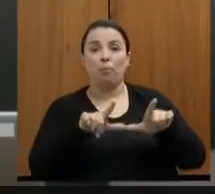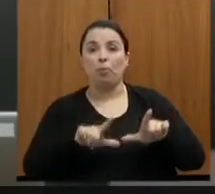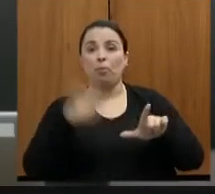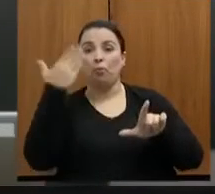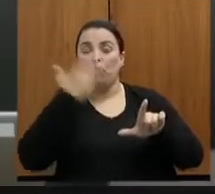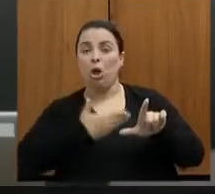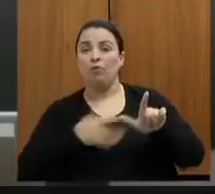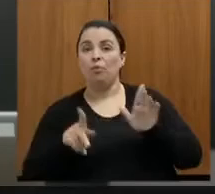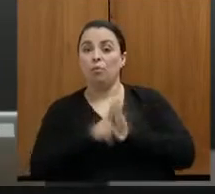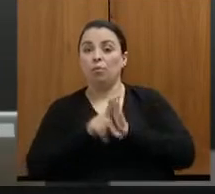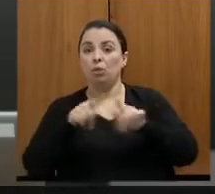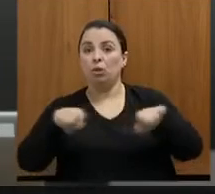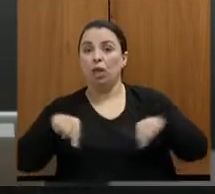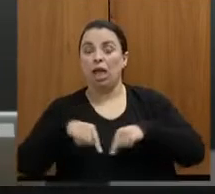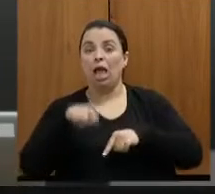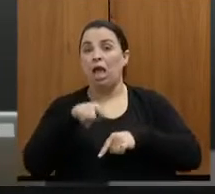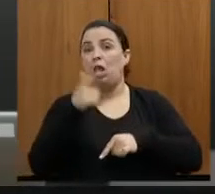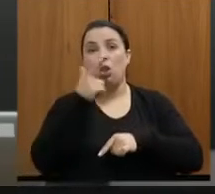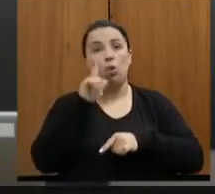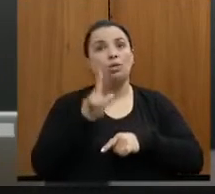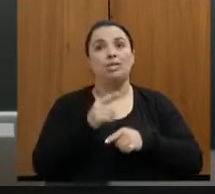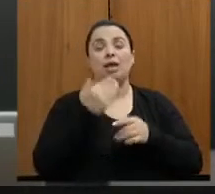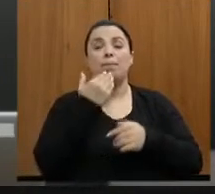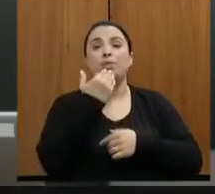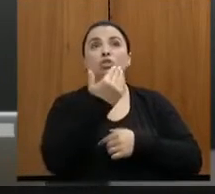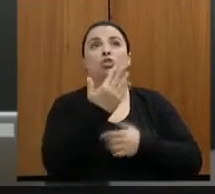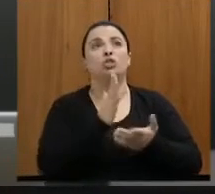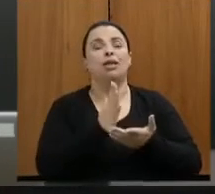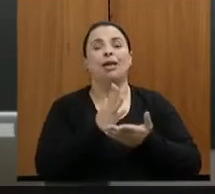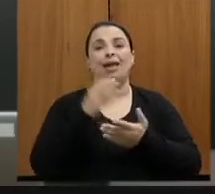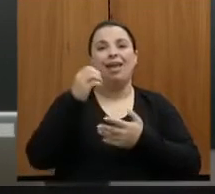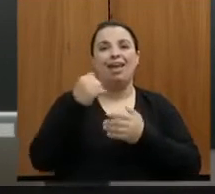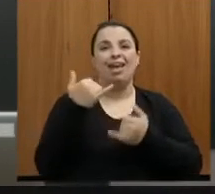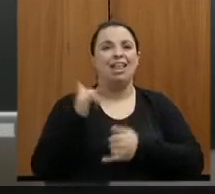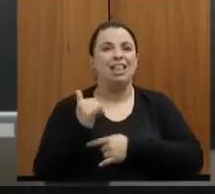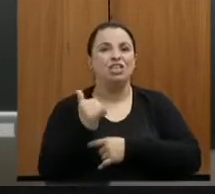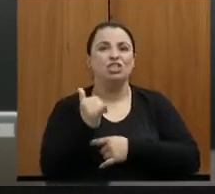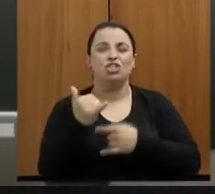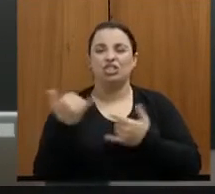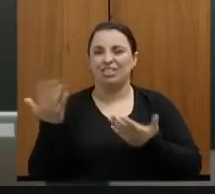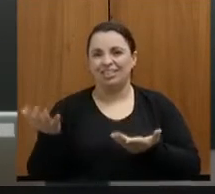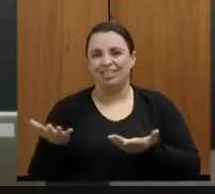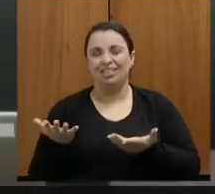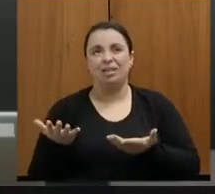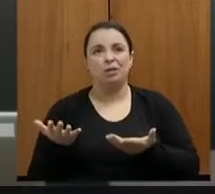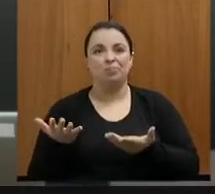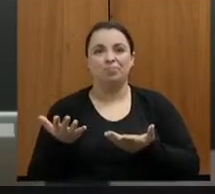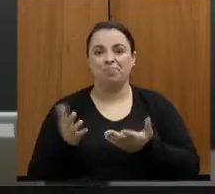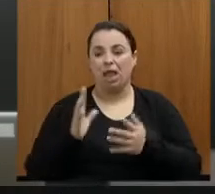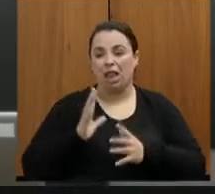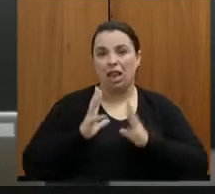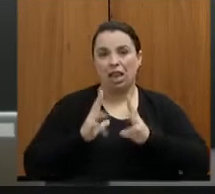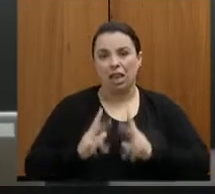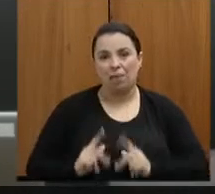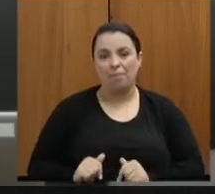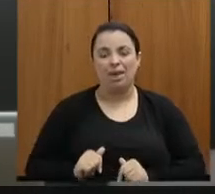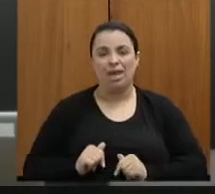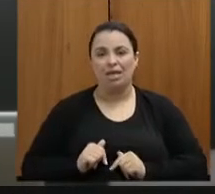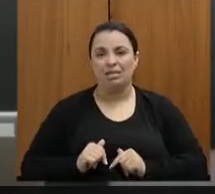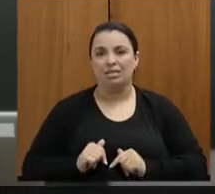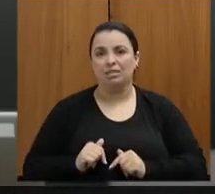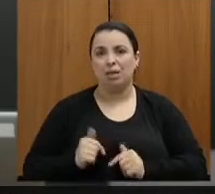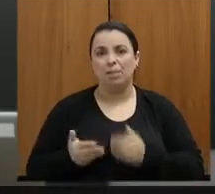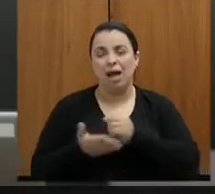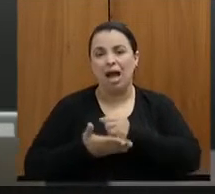solicitar a instalação de energia elétrica, de saneamento nas comunidades,